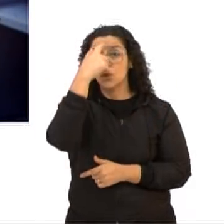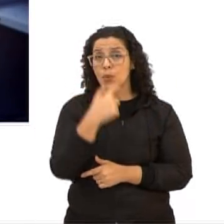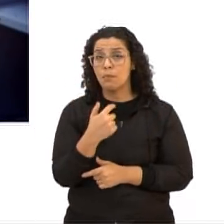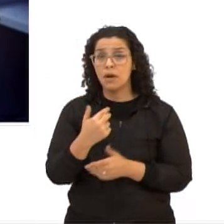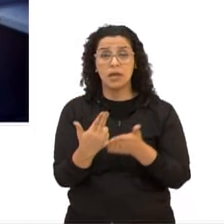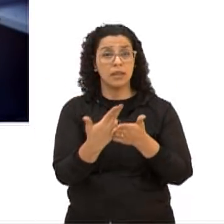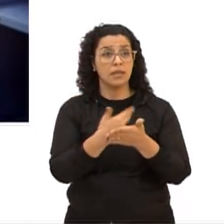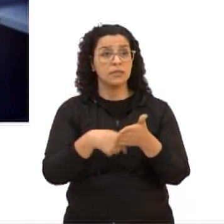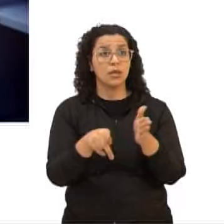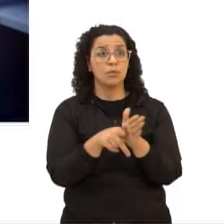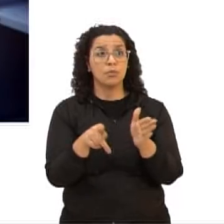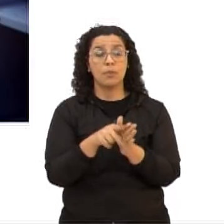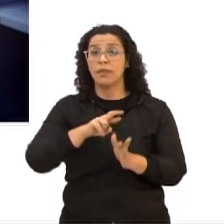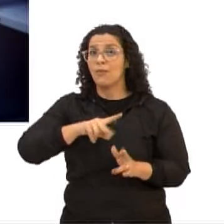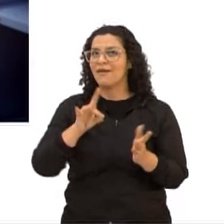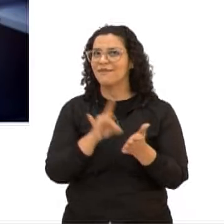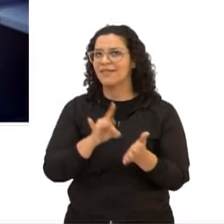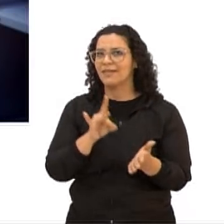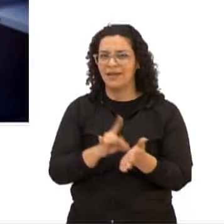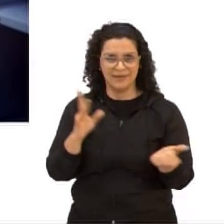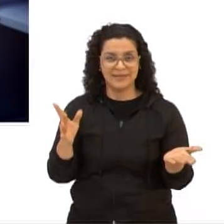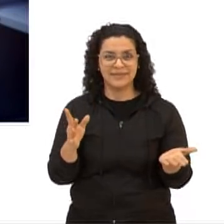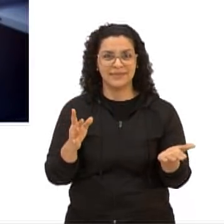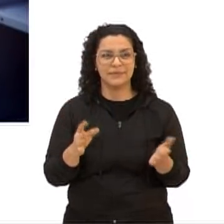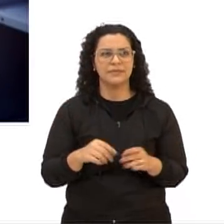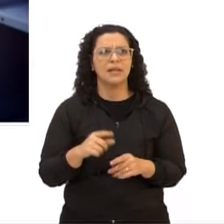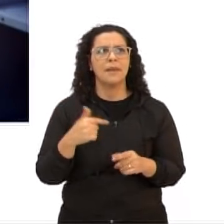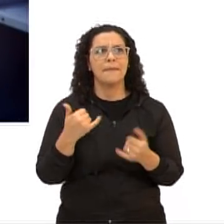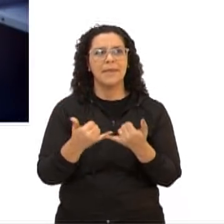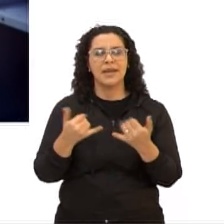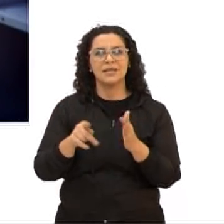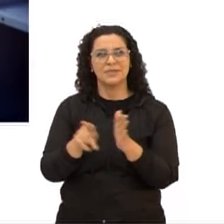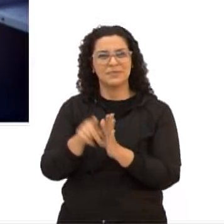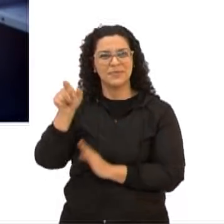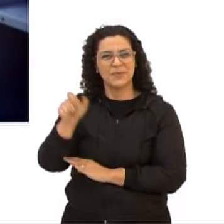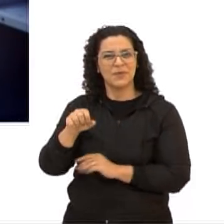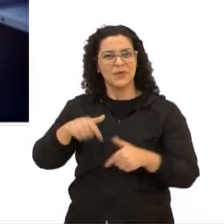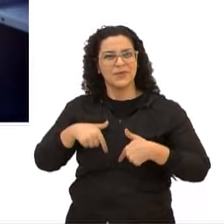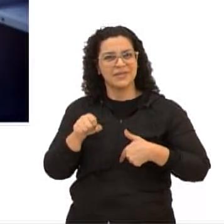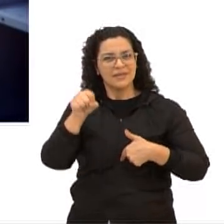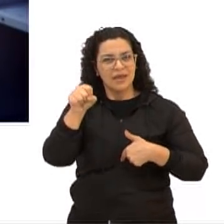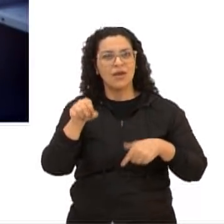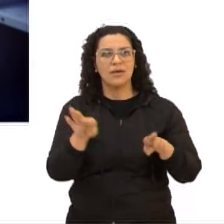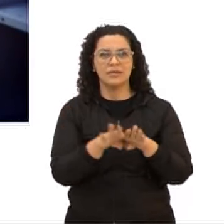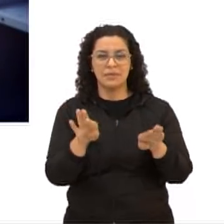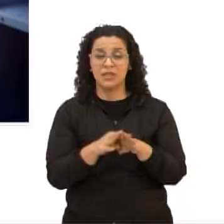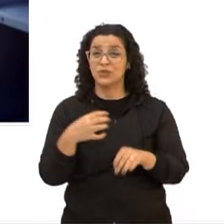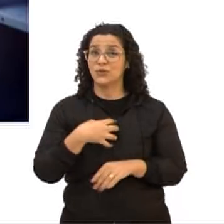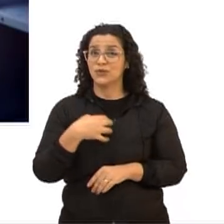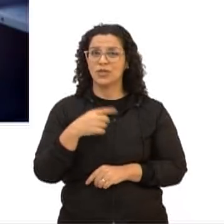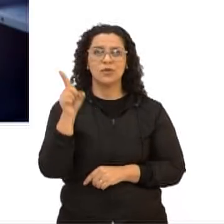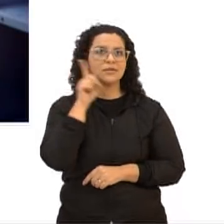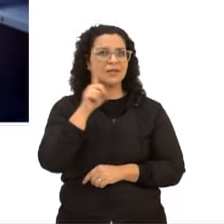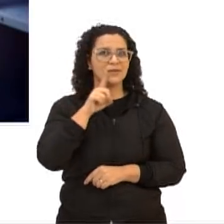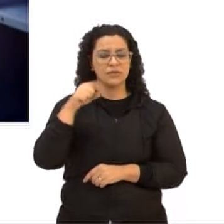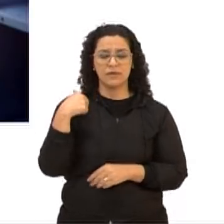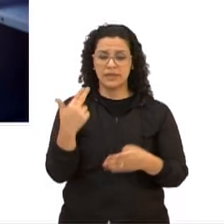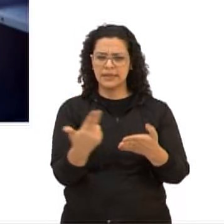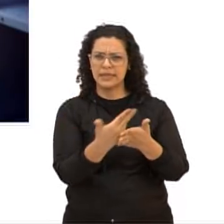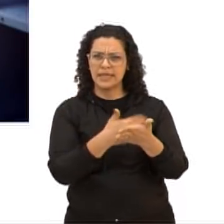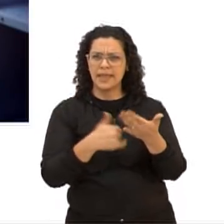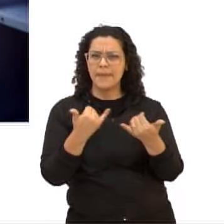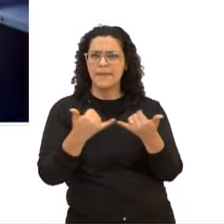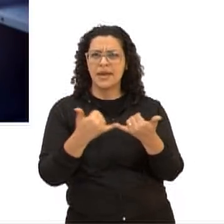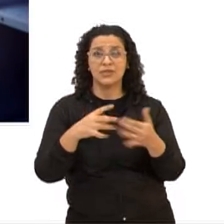é desenhada como é uma figura humana de verdade, certo? Como é o caso dos heróis e do estilo americano, em que você desenha a figura